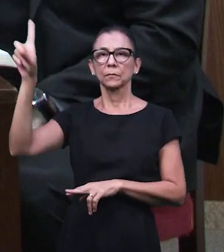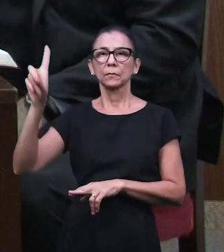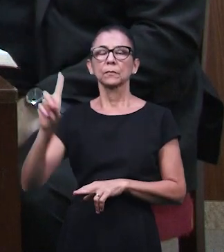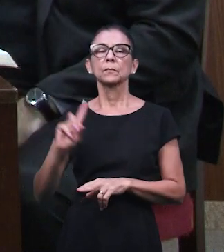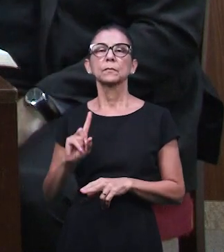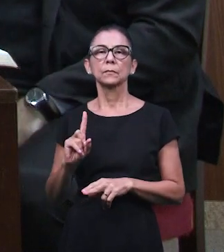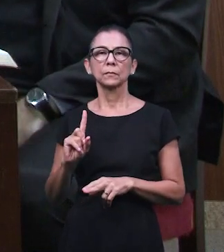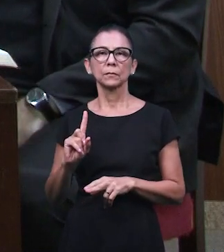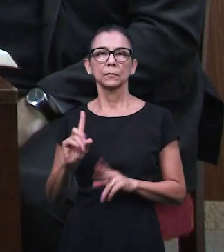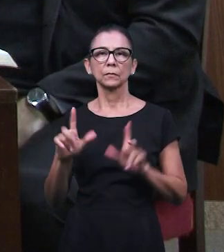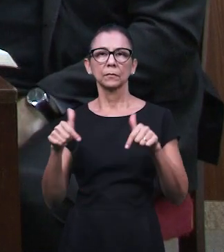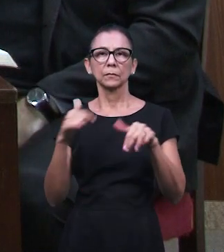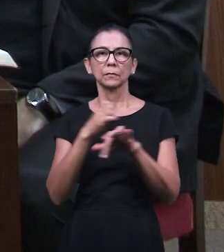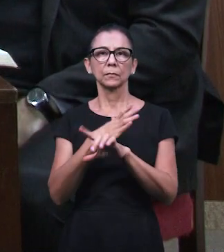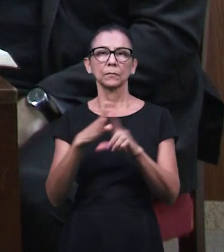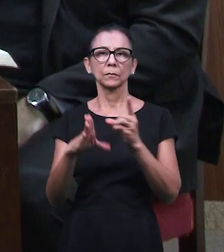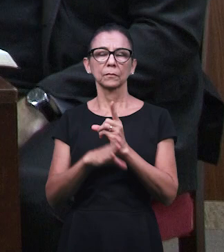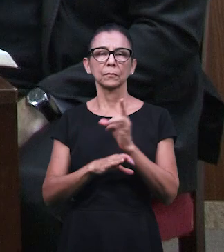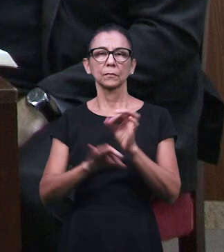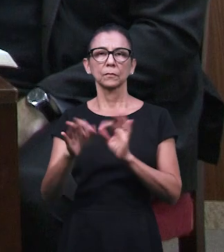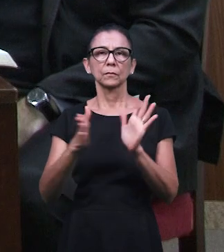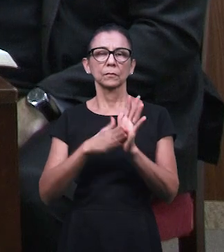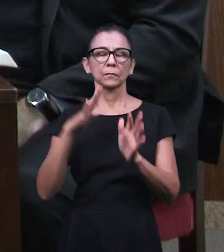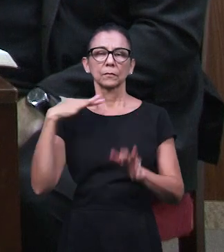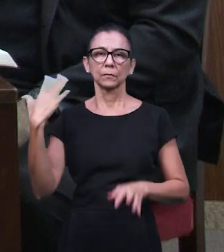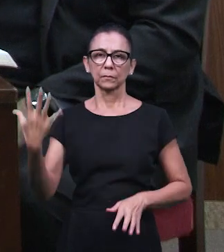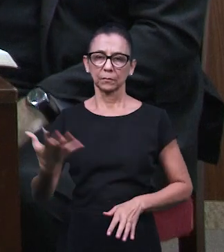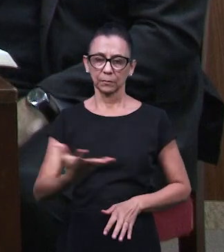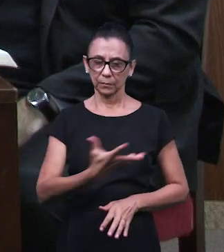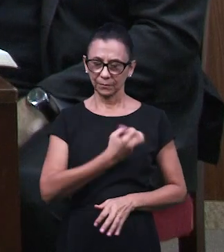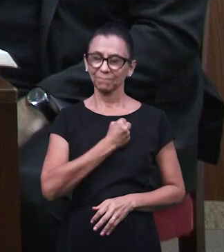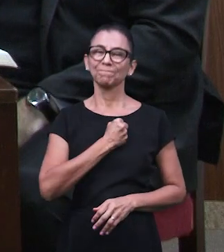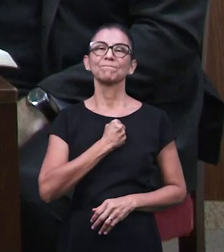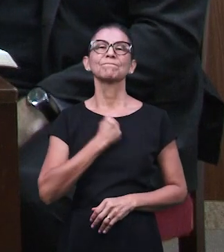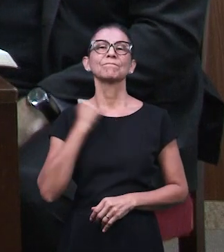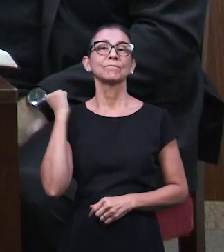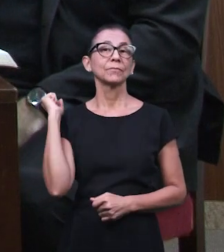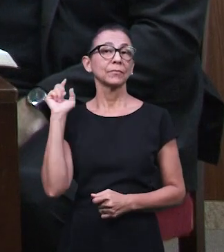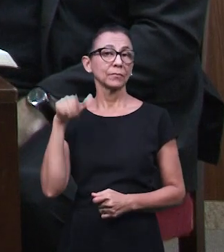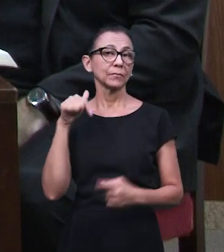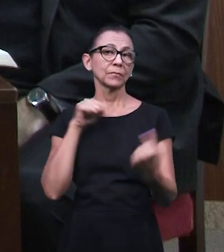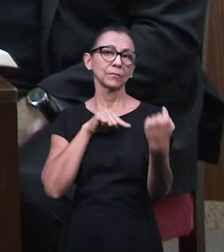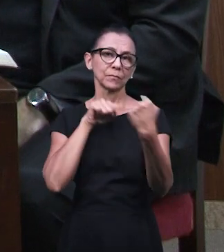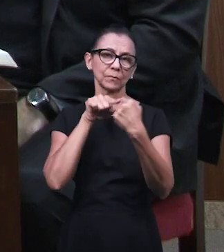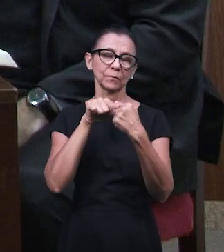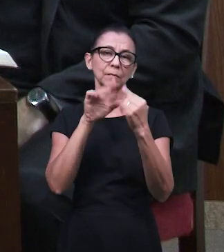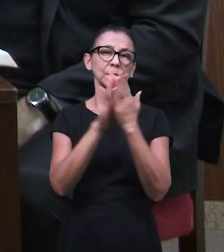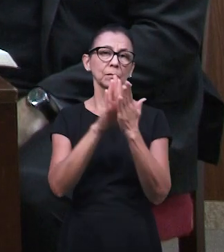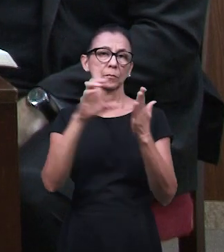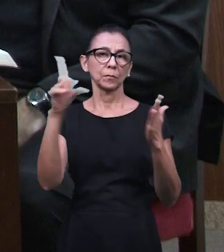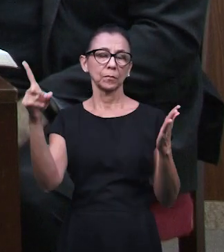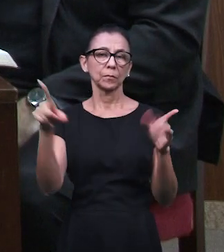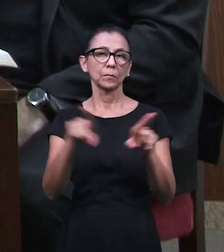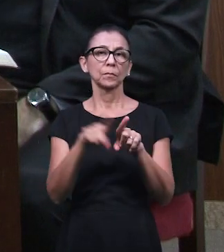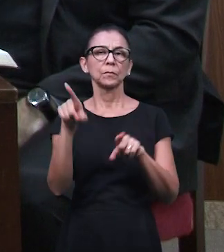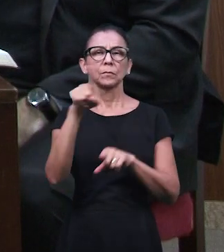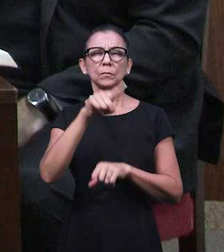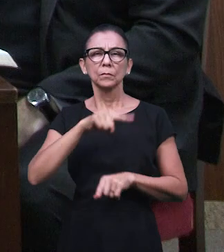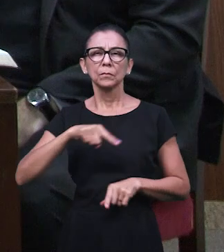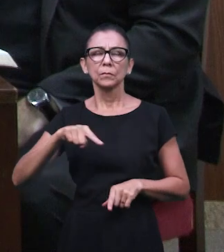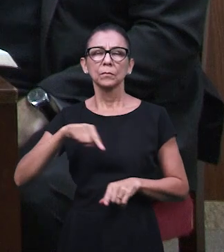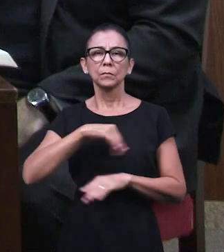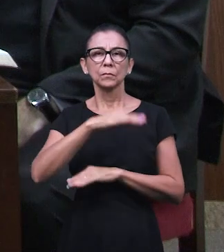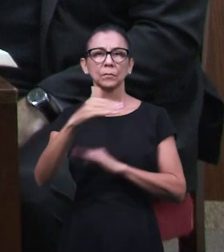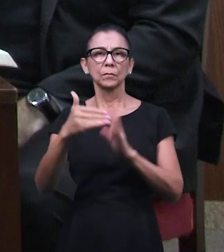de salvação. Esse é o objetivo não só da palavra, como de todo o projeto de Deus. E qual é o nosso